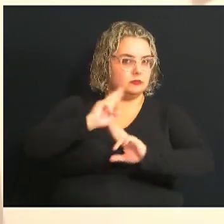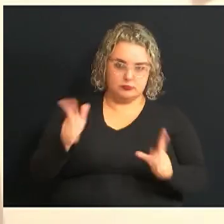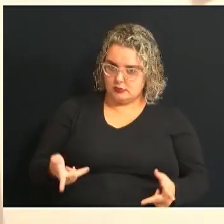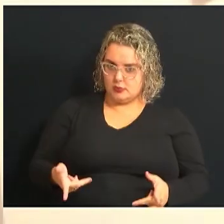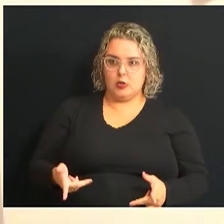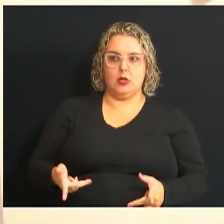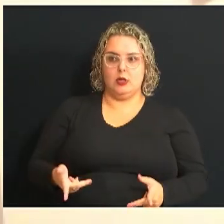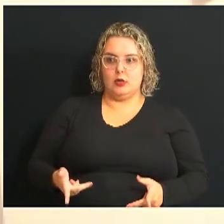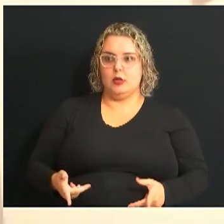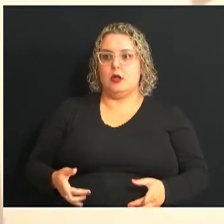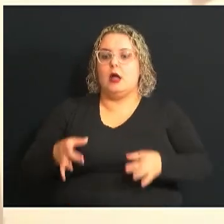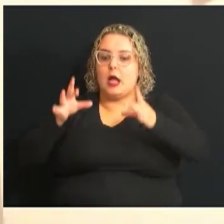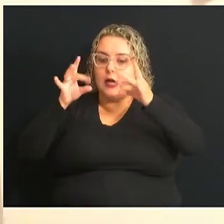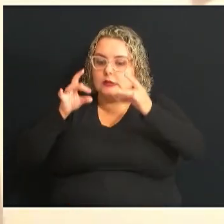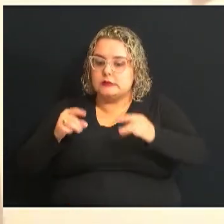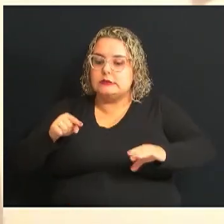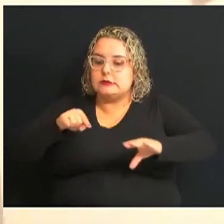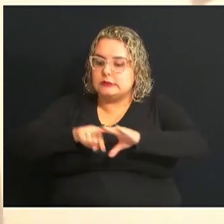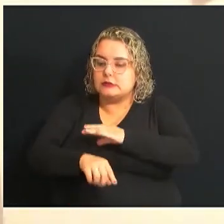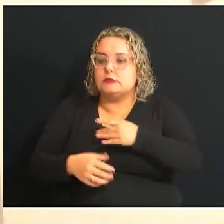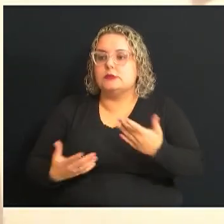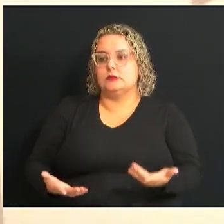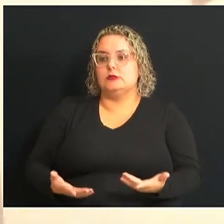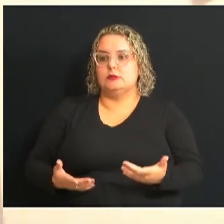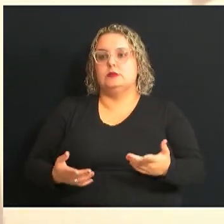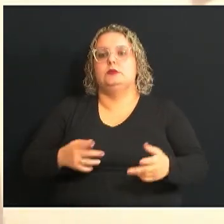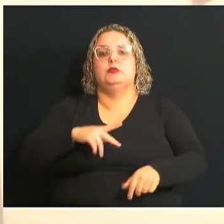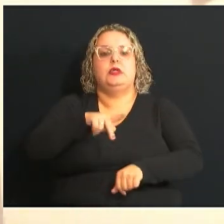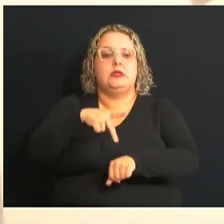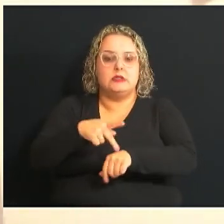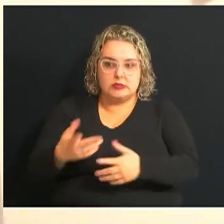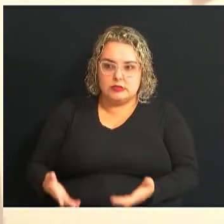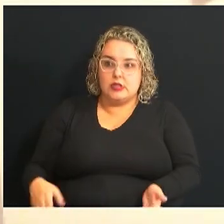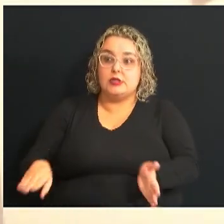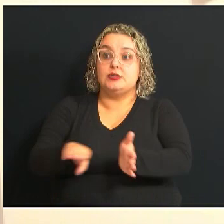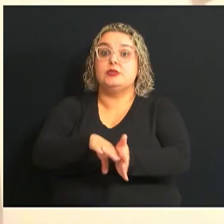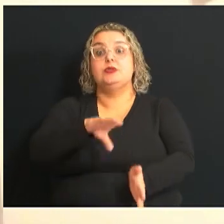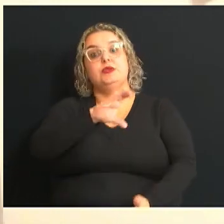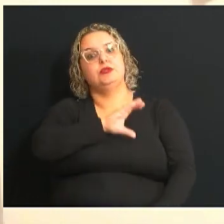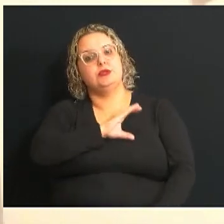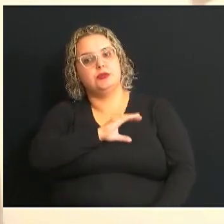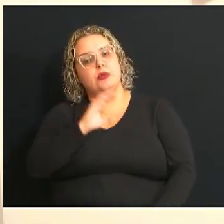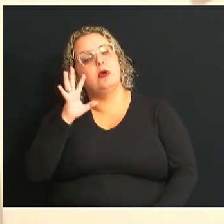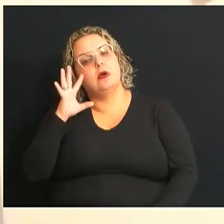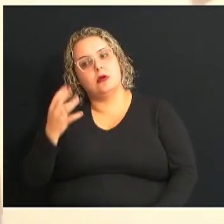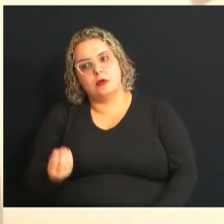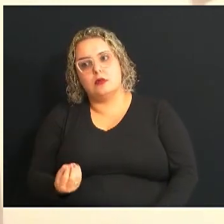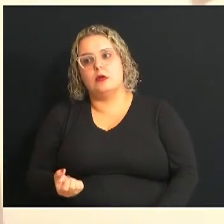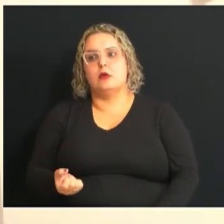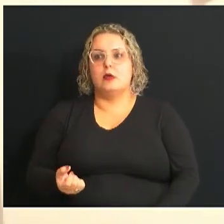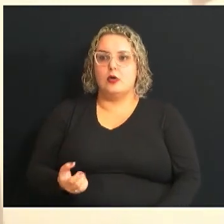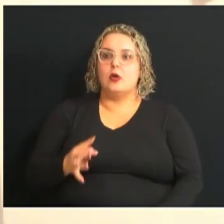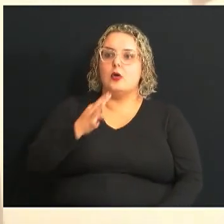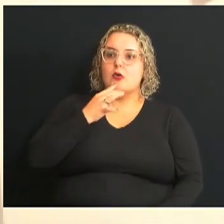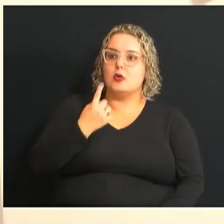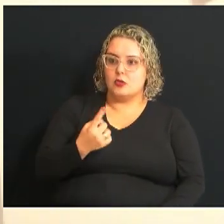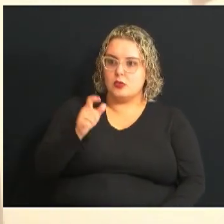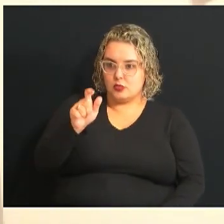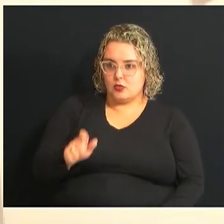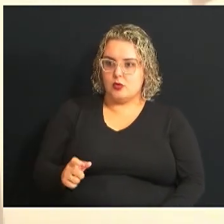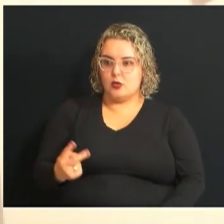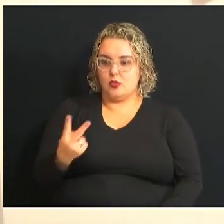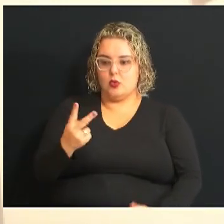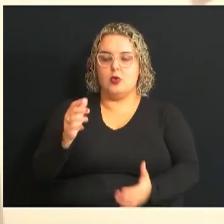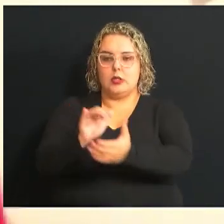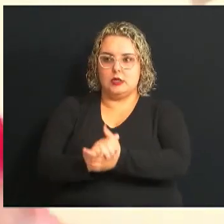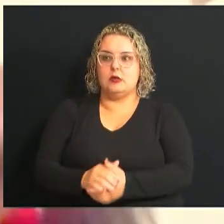a se aprofundar na busca por esses países e veio o Canadá. Eu já conheci uma pessoa, na verdade, um casal de amigos que estava